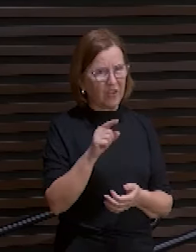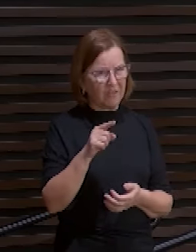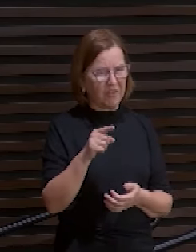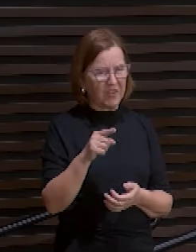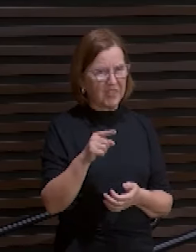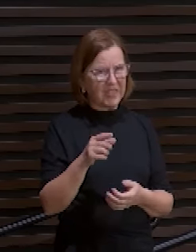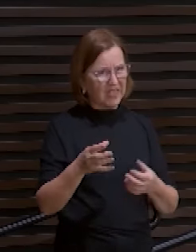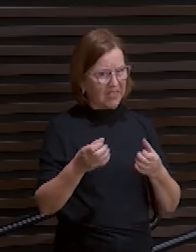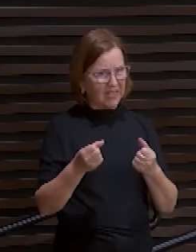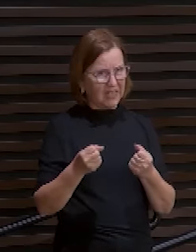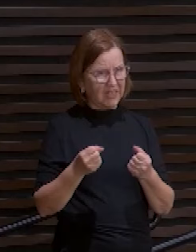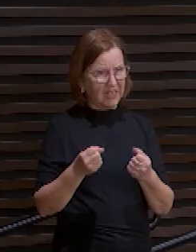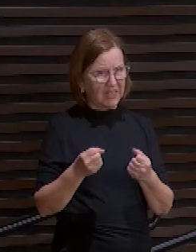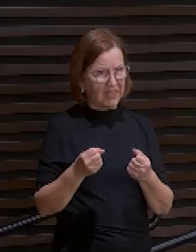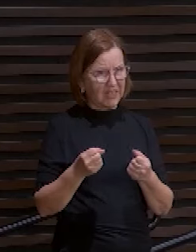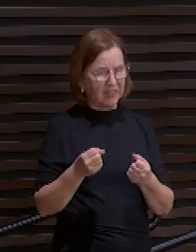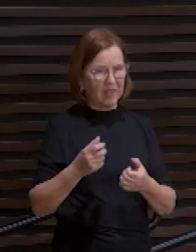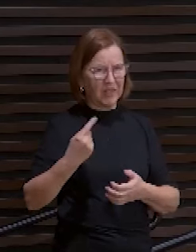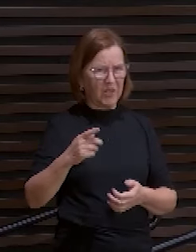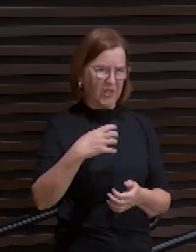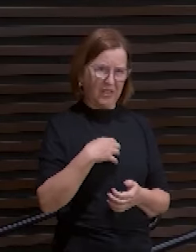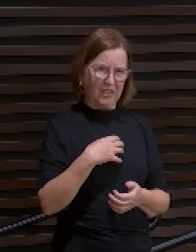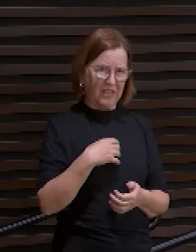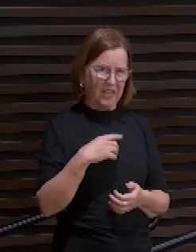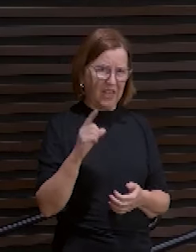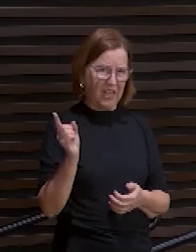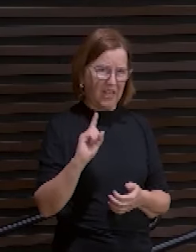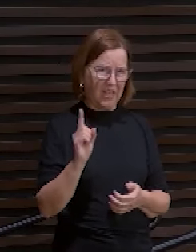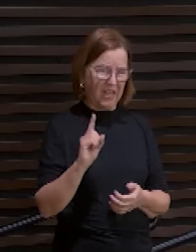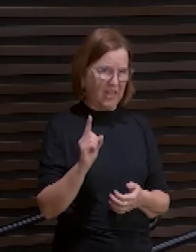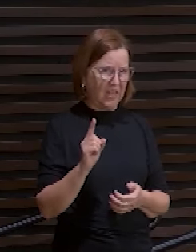conformado com as suas atitudes não